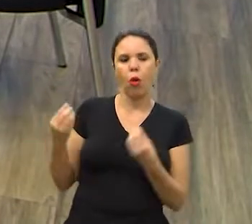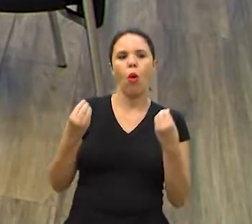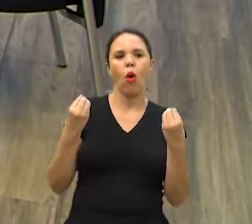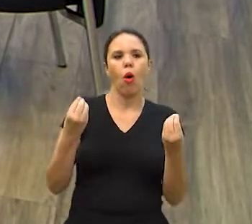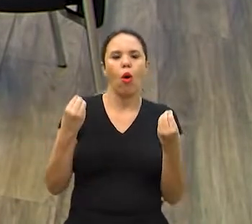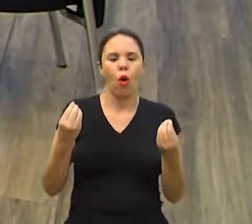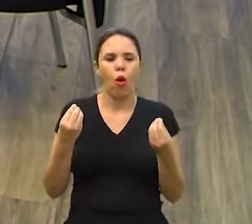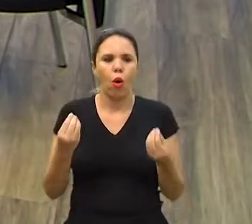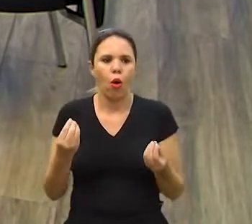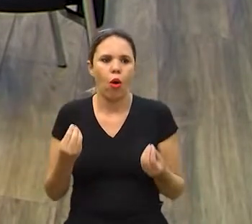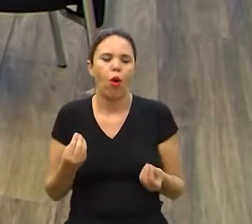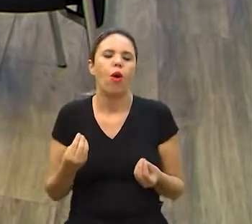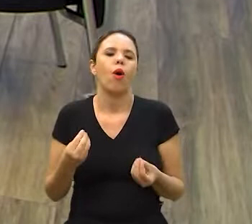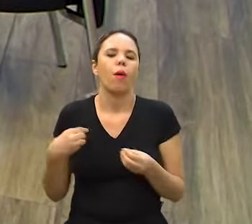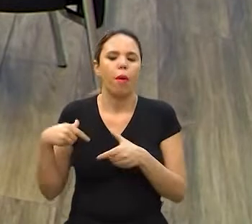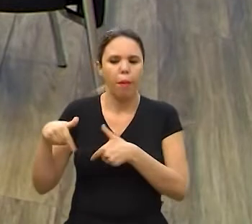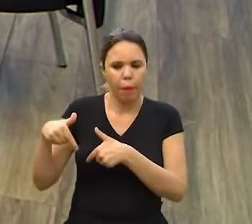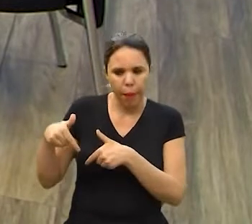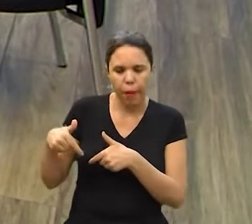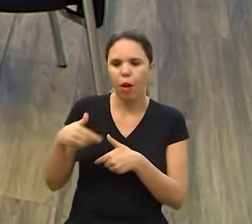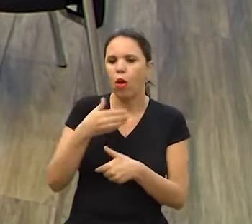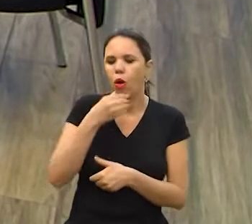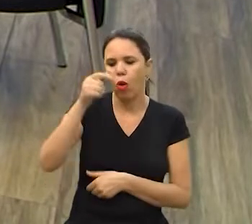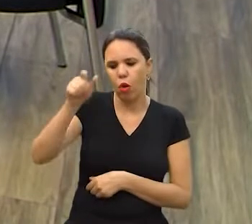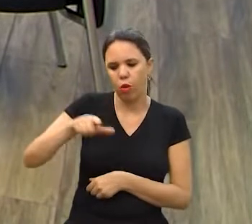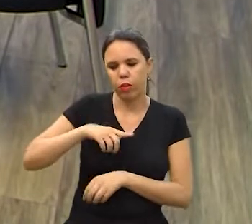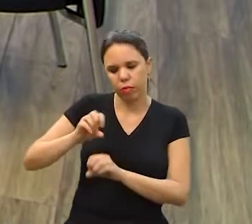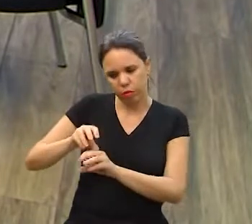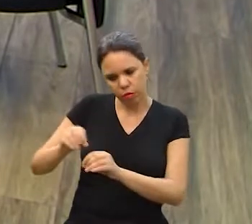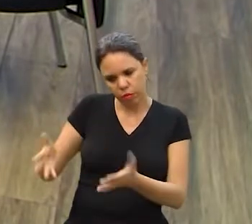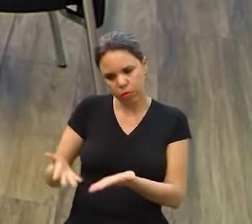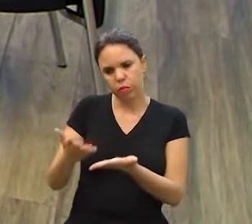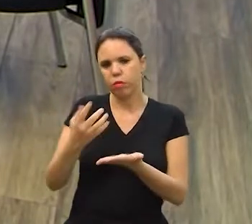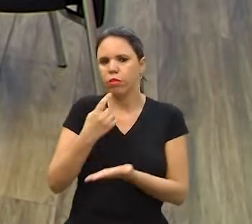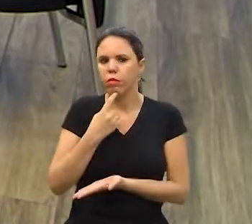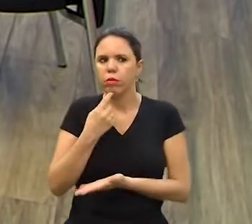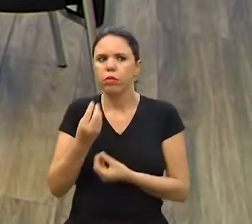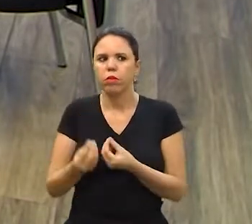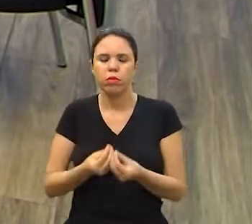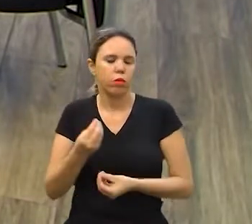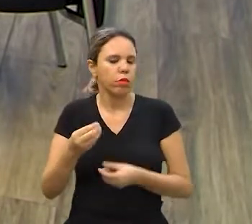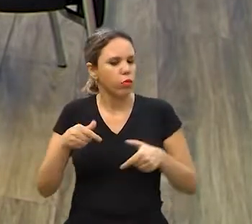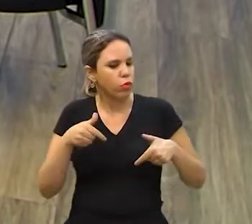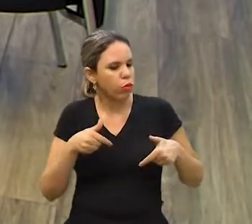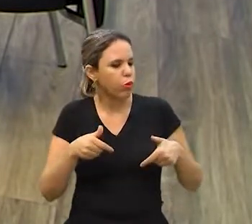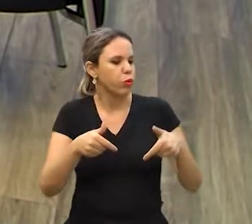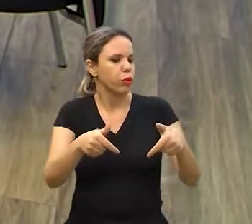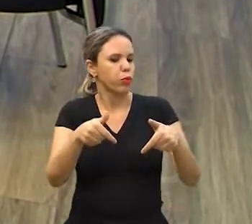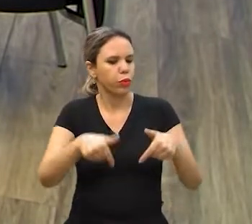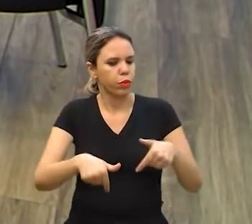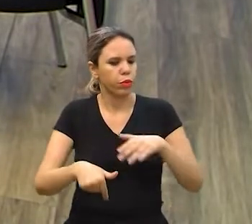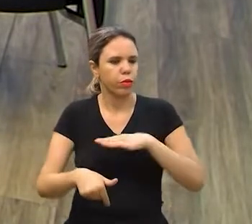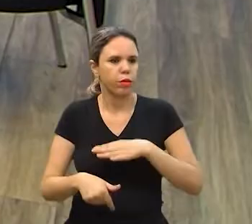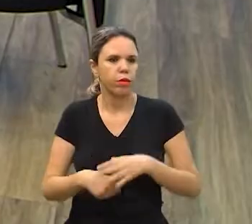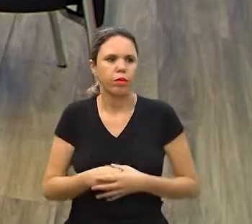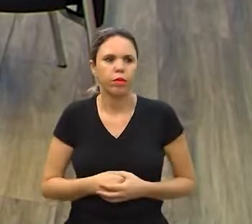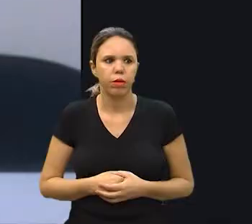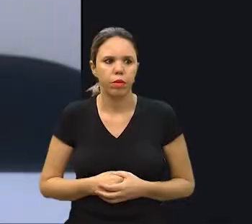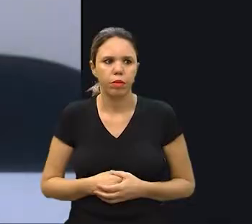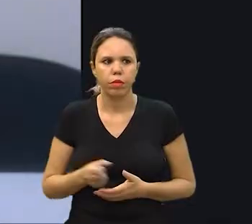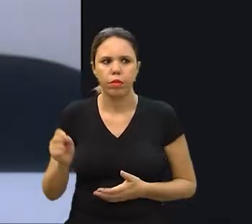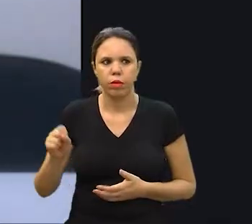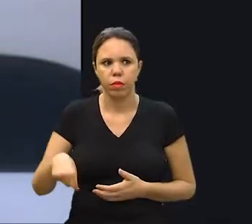de como é trabalhar esse homem aqui na cidade de Campinas e como tem sido essa atuação aqui na nossa